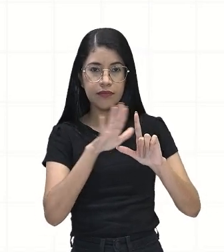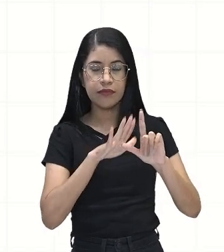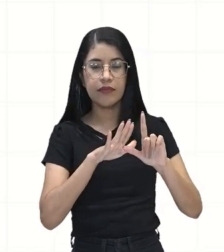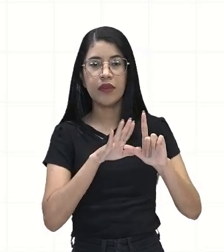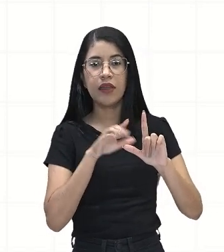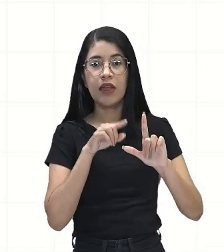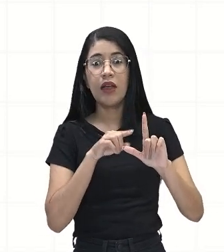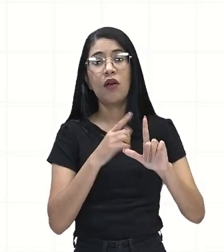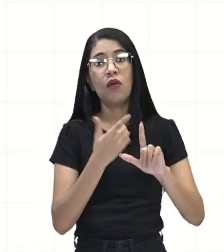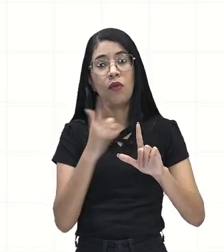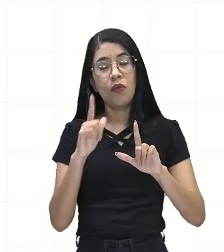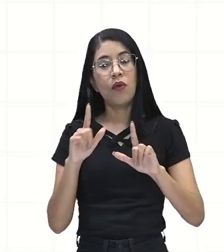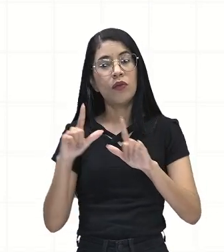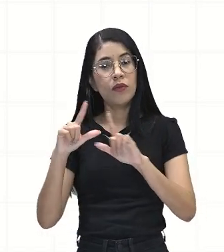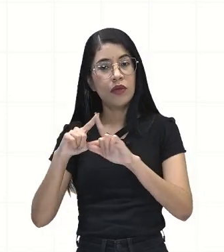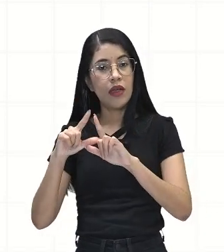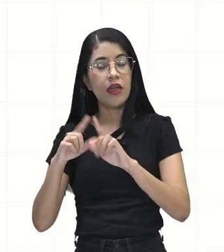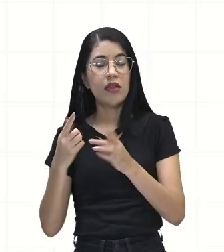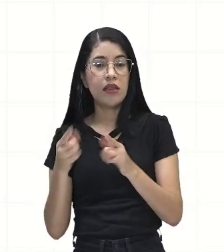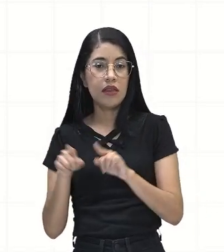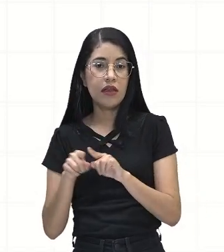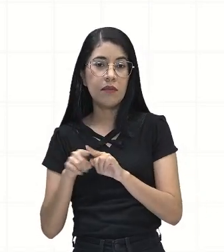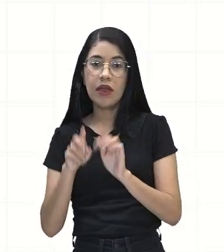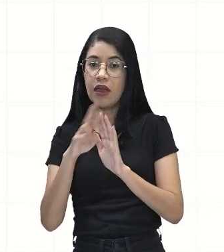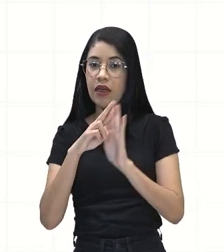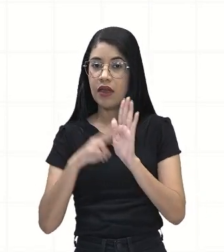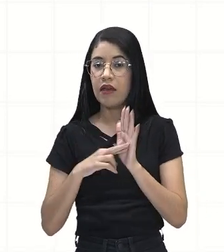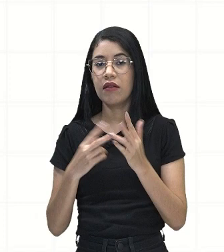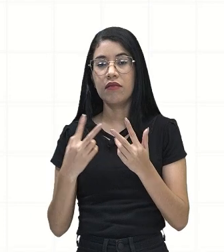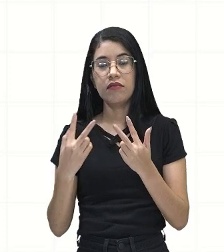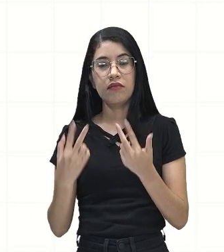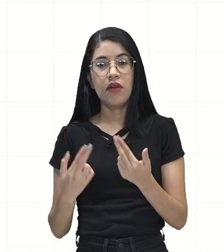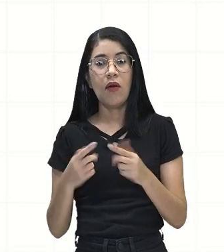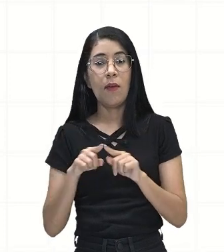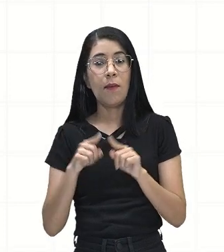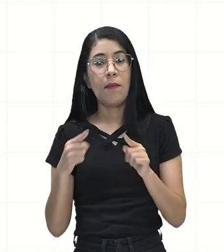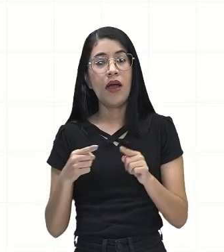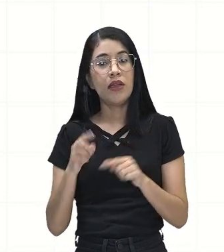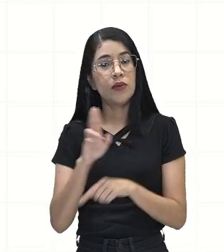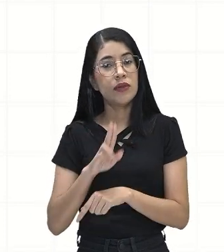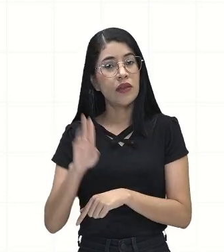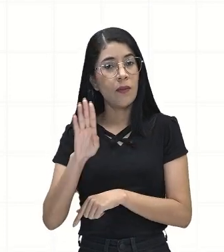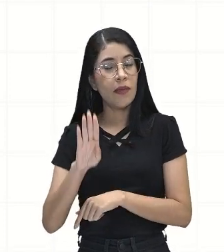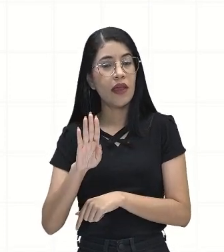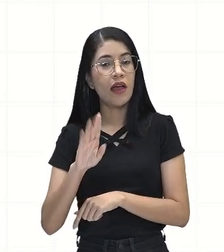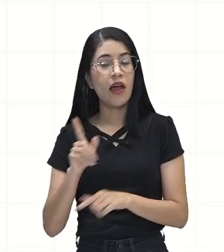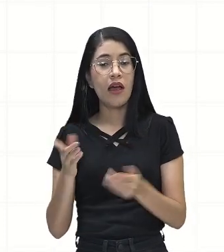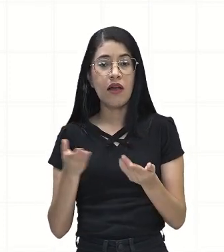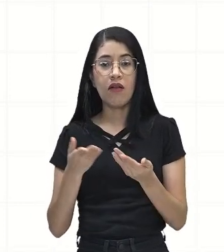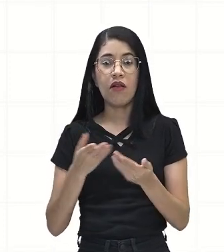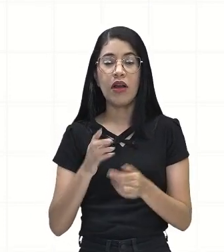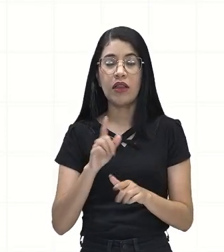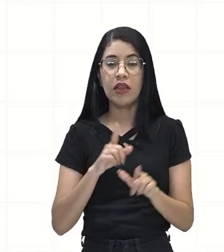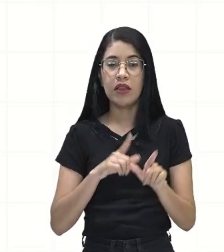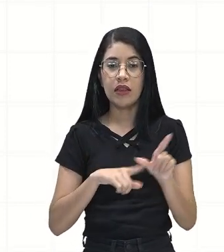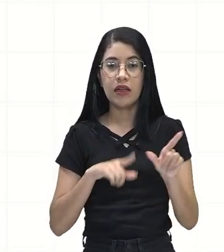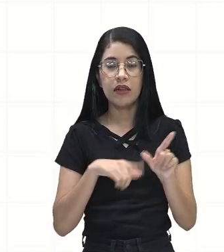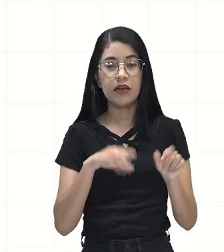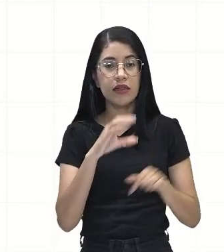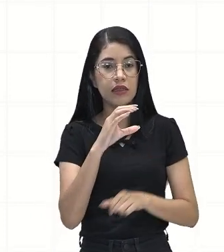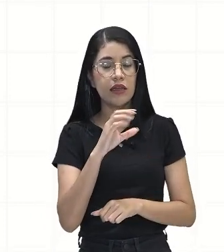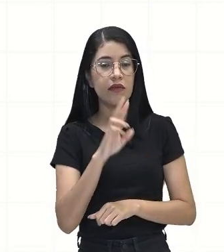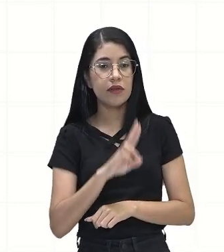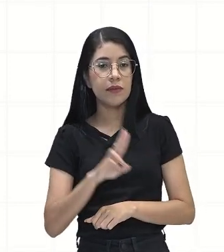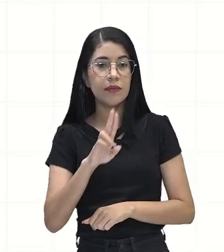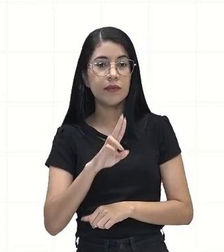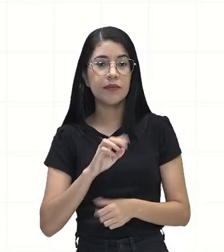a mesma propriedade. Só que ao invés da gente trabalhar com B, vamos trabalhar com C. Observe comigo, ó.